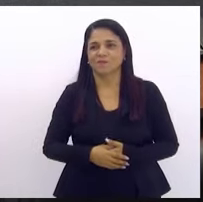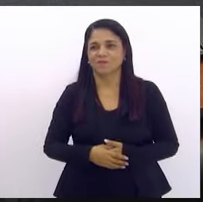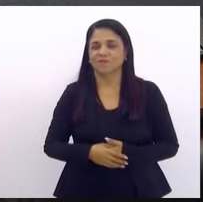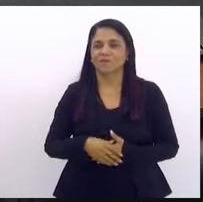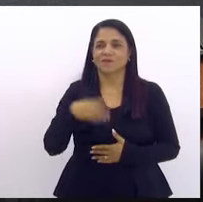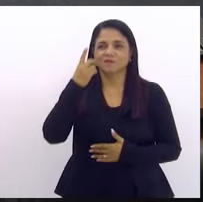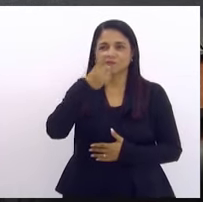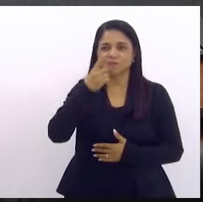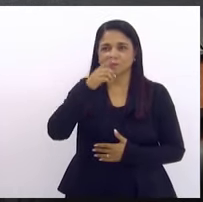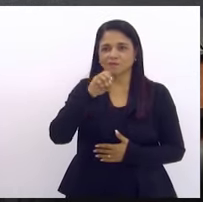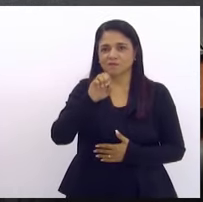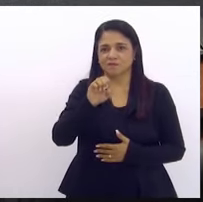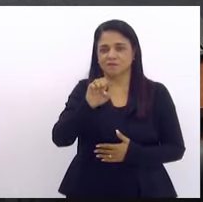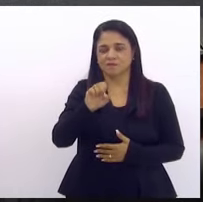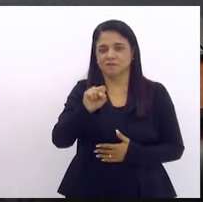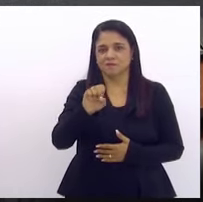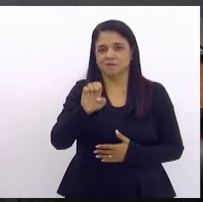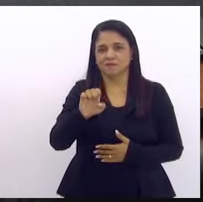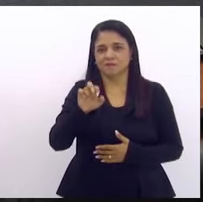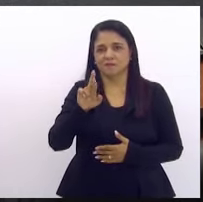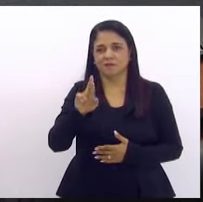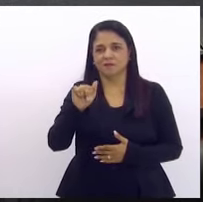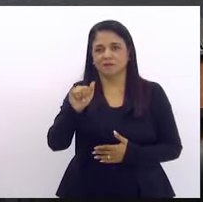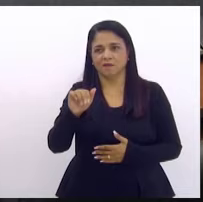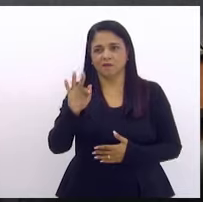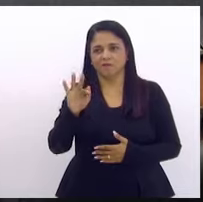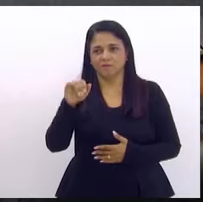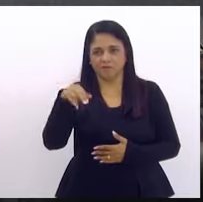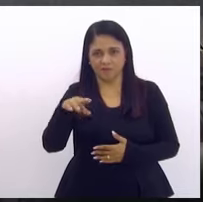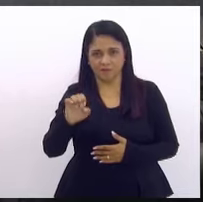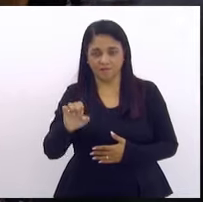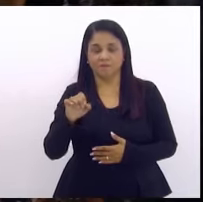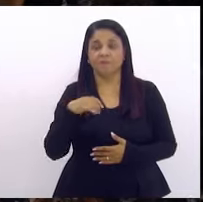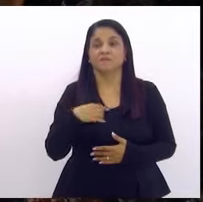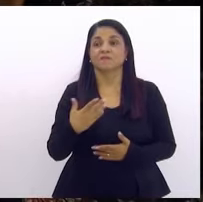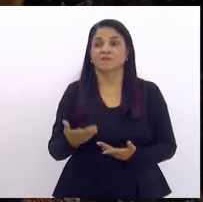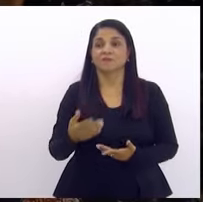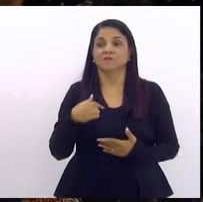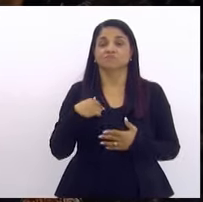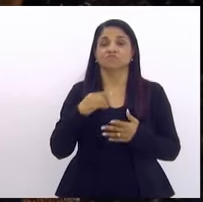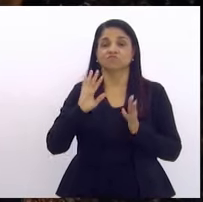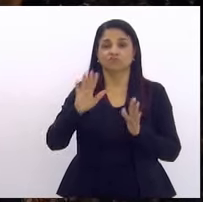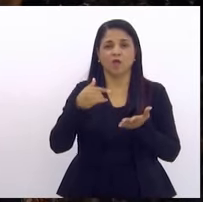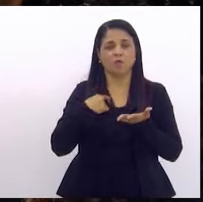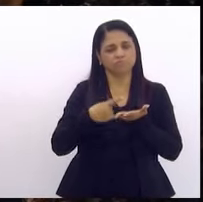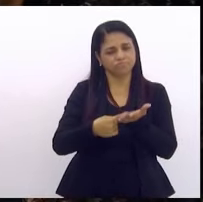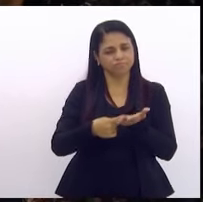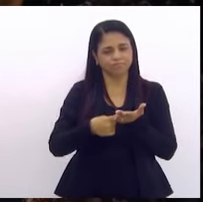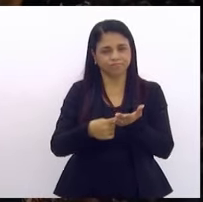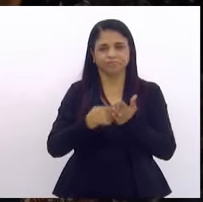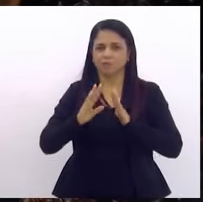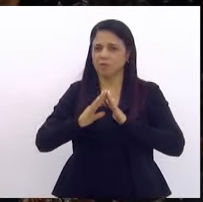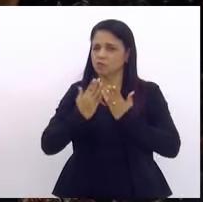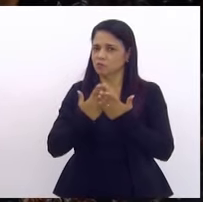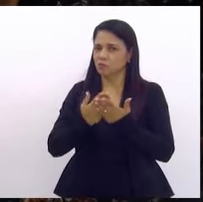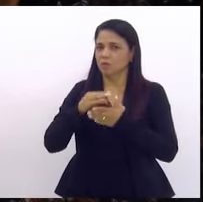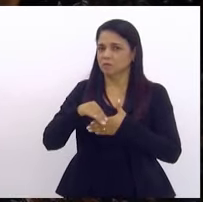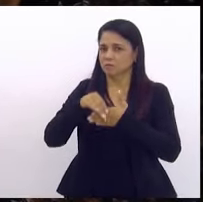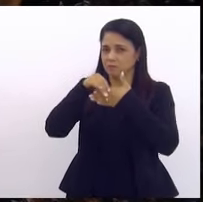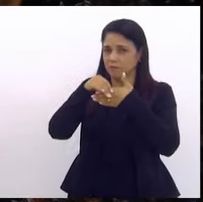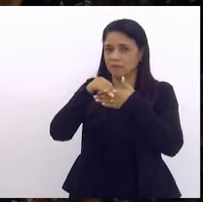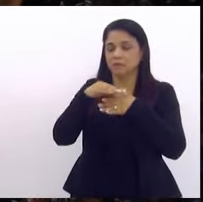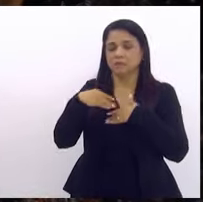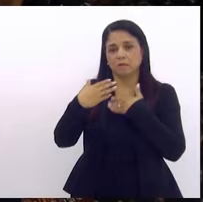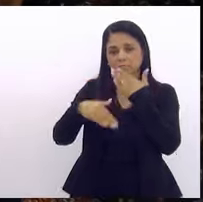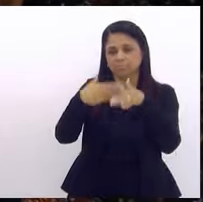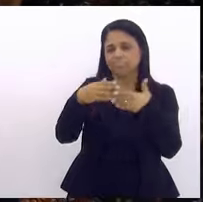Deputado Serafini. Presidente, não obstante o acordo de procedimento que a gente teve no Colégio de Líderes e o avanço no entendimento em algum conteúdo